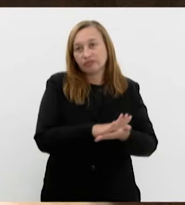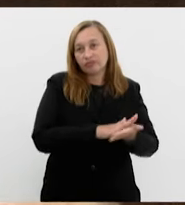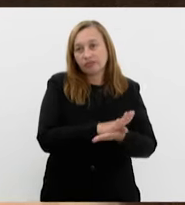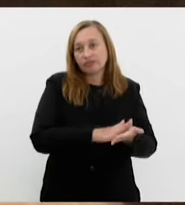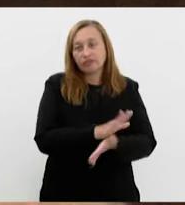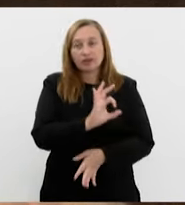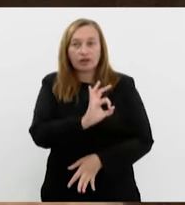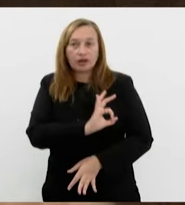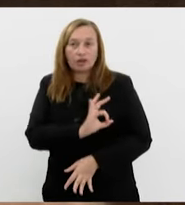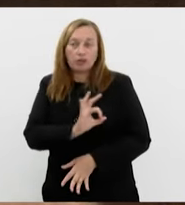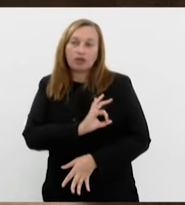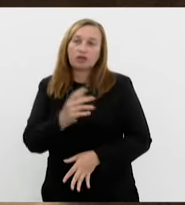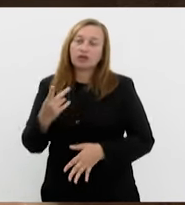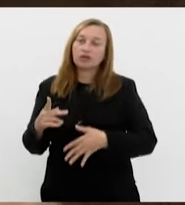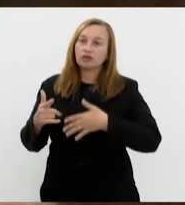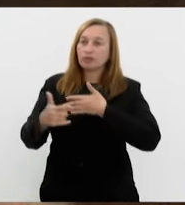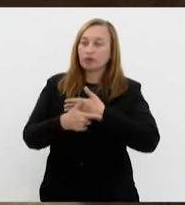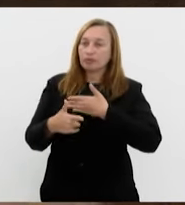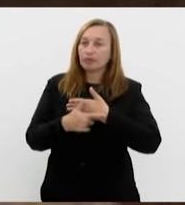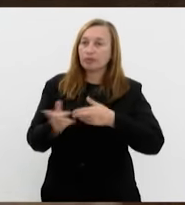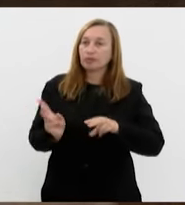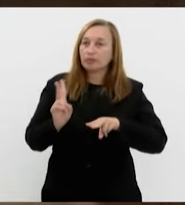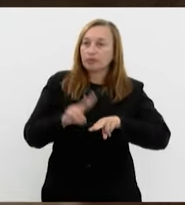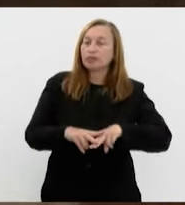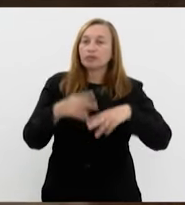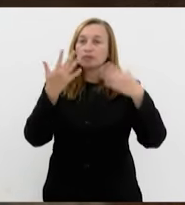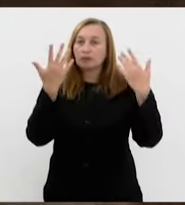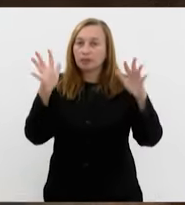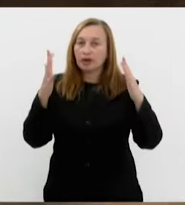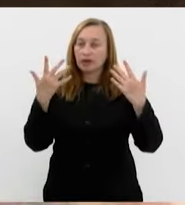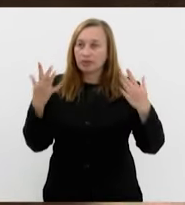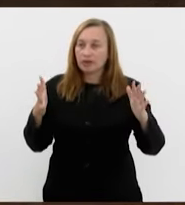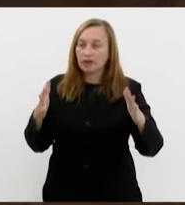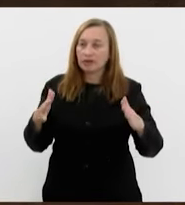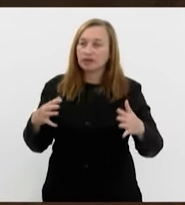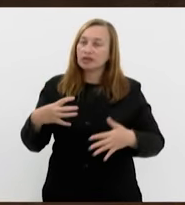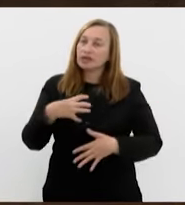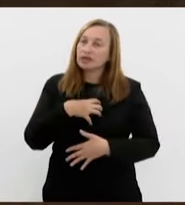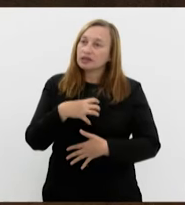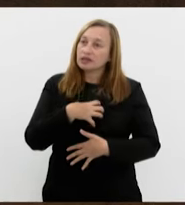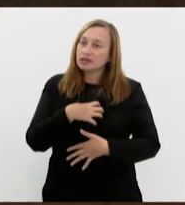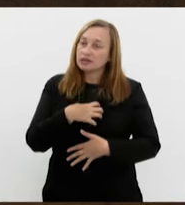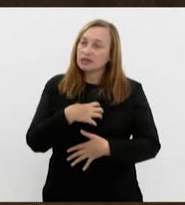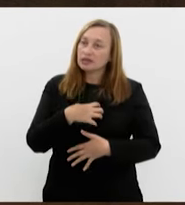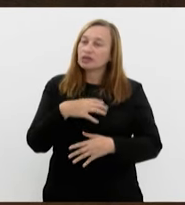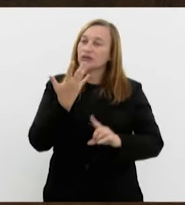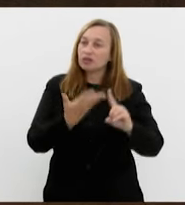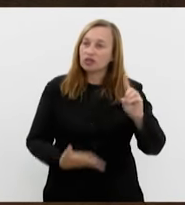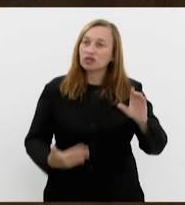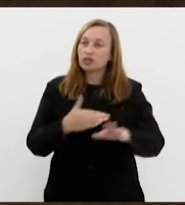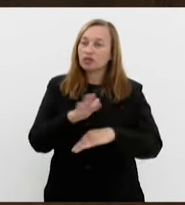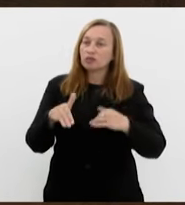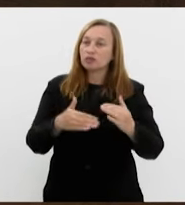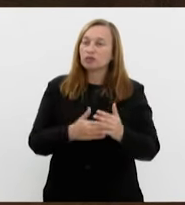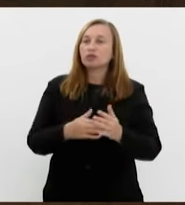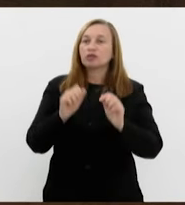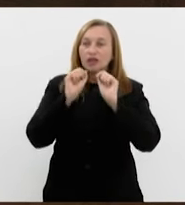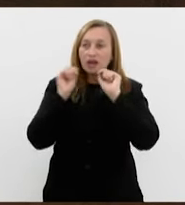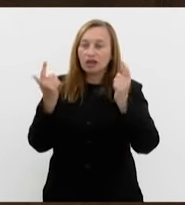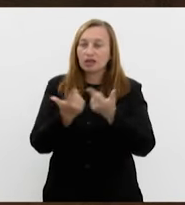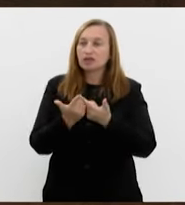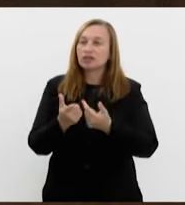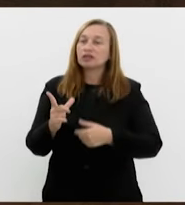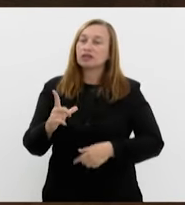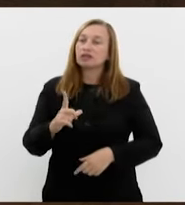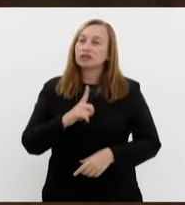faz o seu papel, que é prender. Parabéns, sintam-se agraciados aqui por toda a Assembleia Legislativa. E vocês têm o